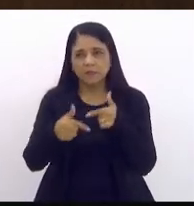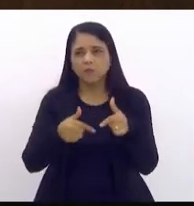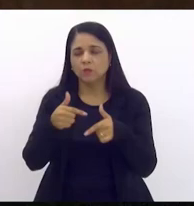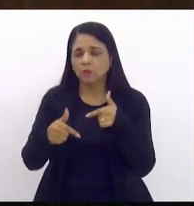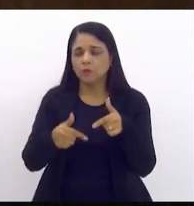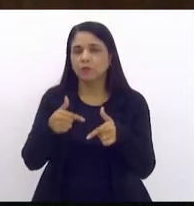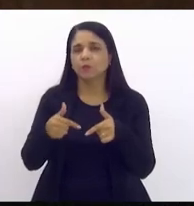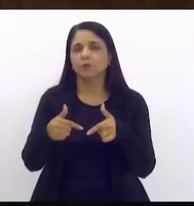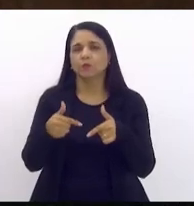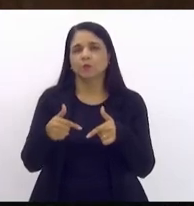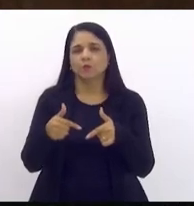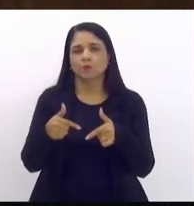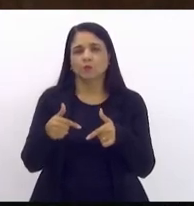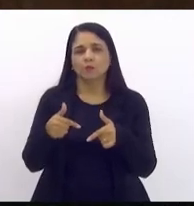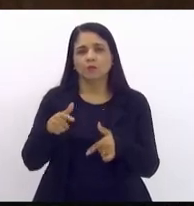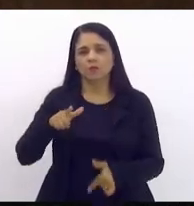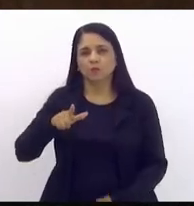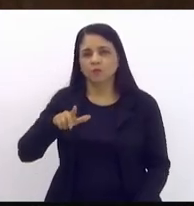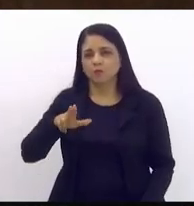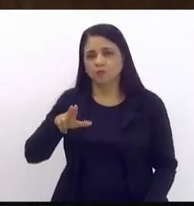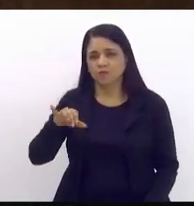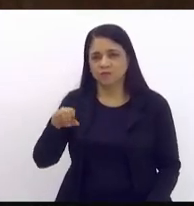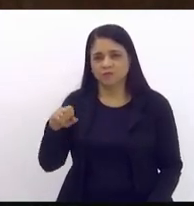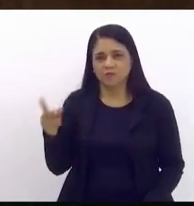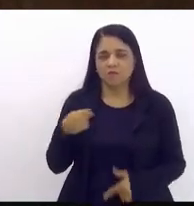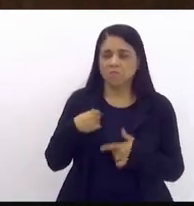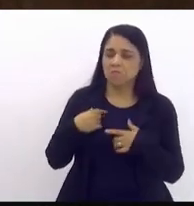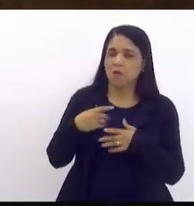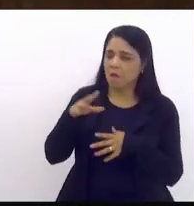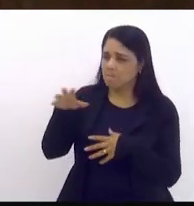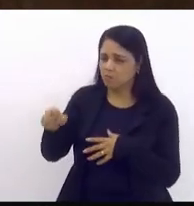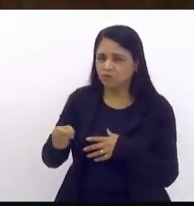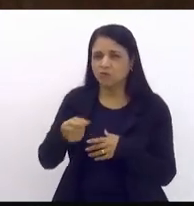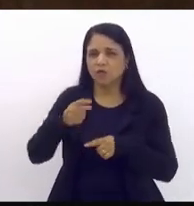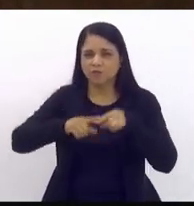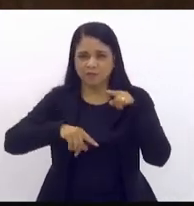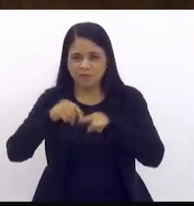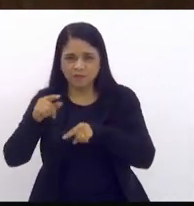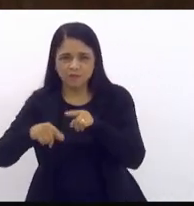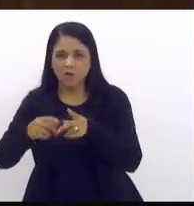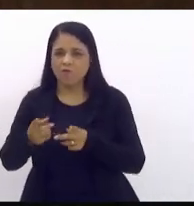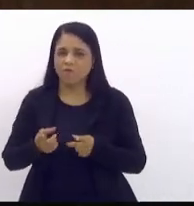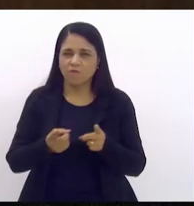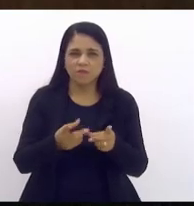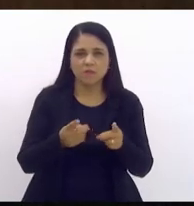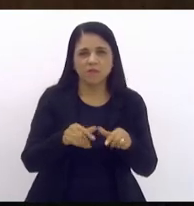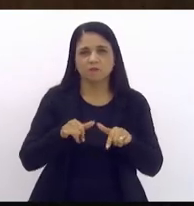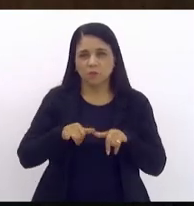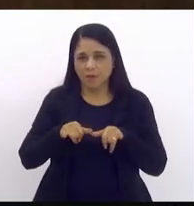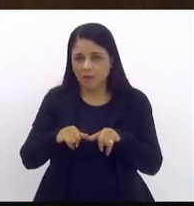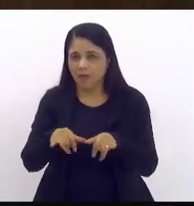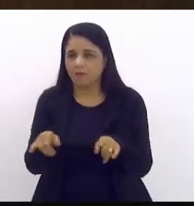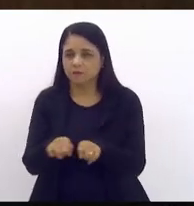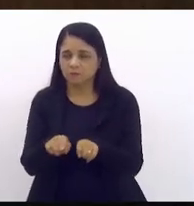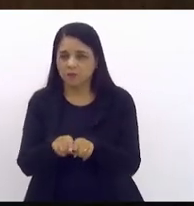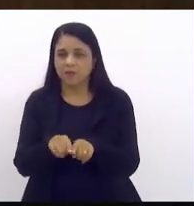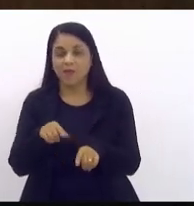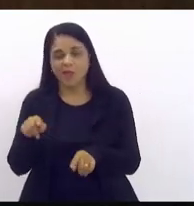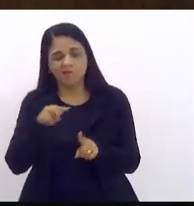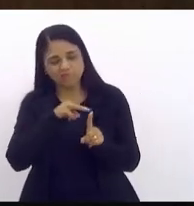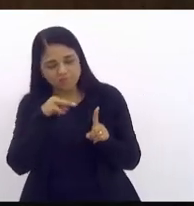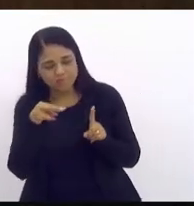trazendo, lá buscando a mercadoria do Ceasa, vendendo nos mercados, e é por isso que ela tem esse